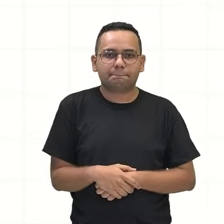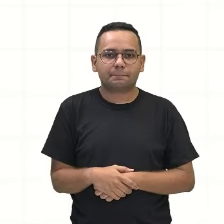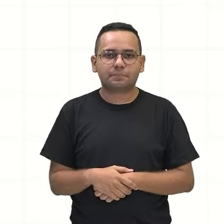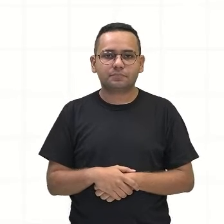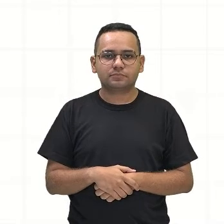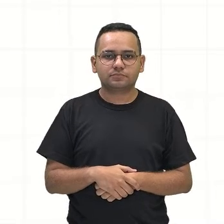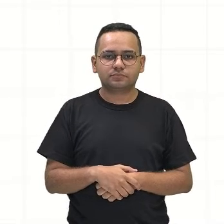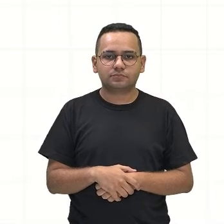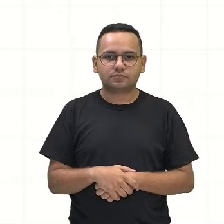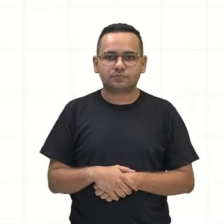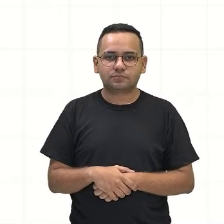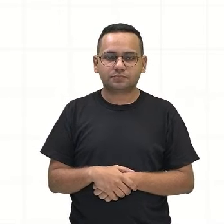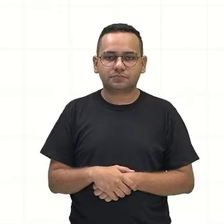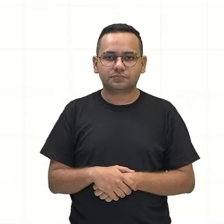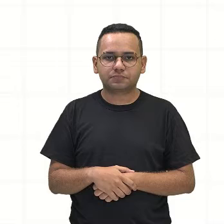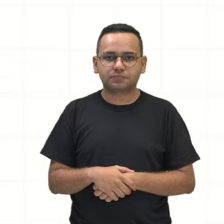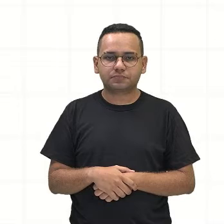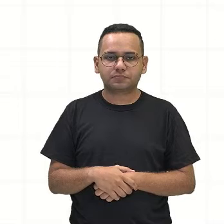coluna.